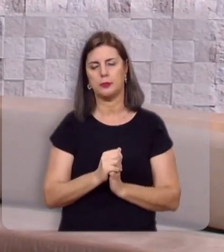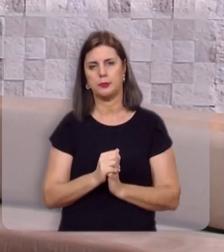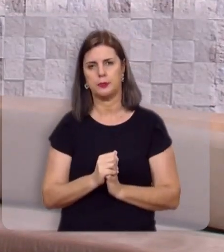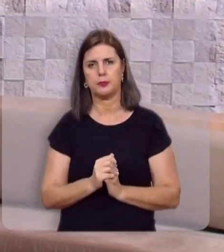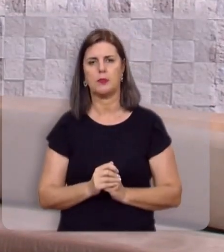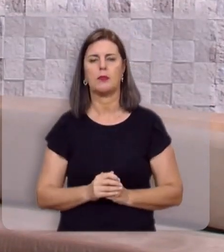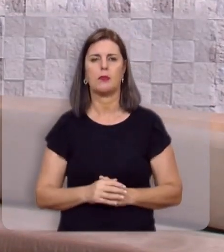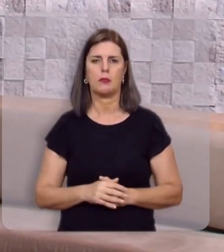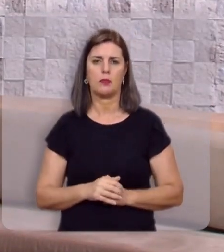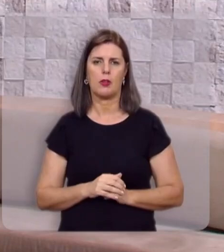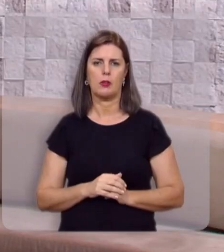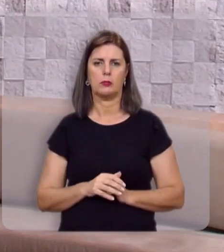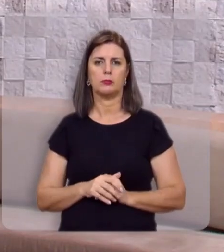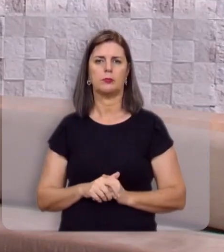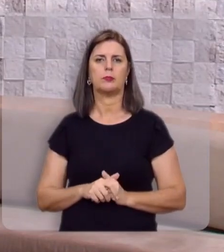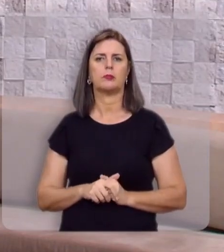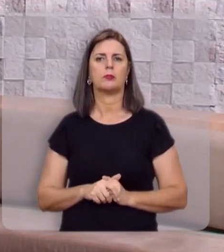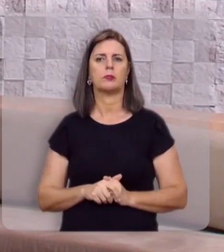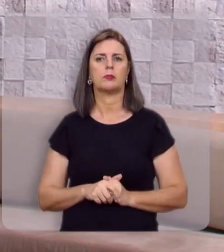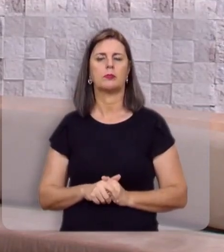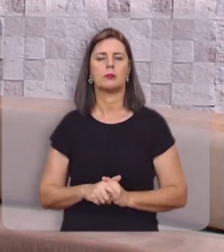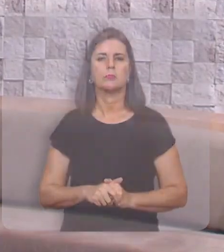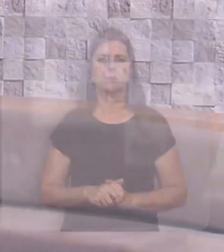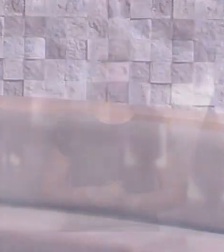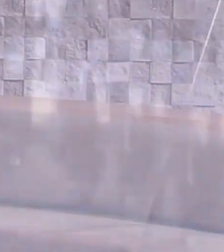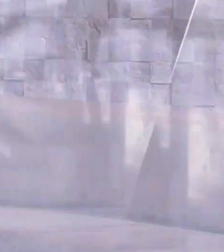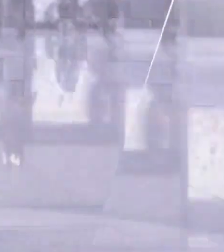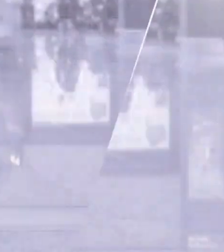Amém e amém.